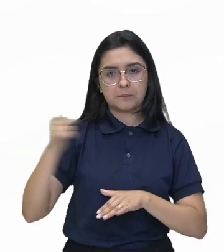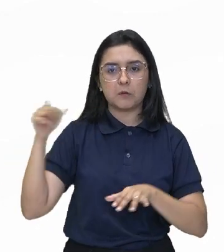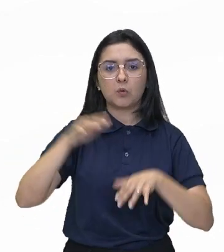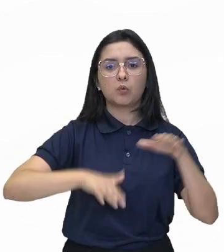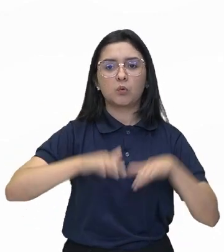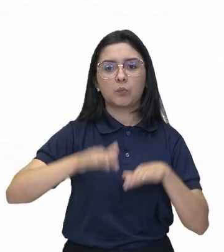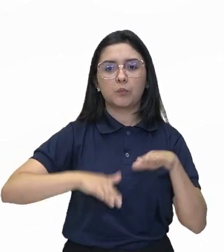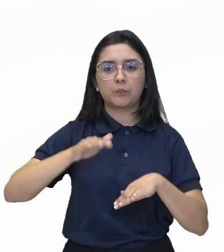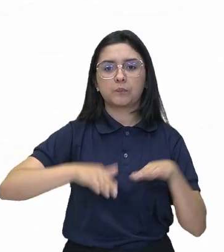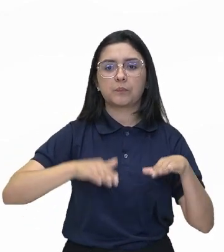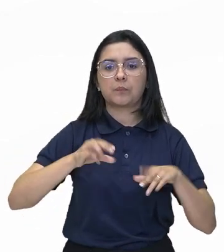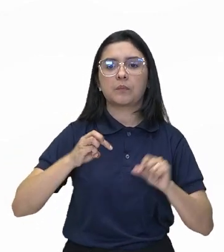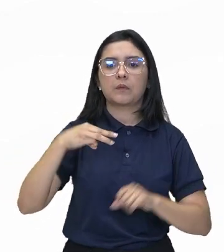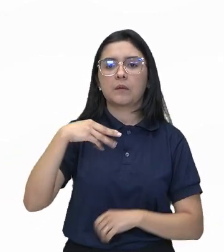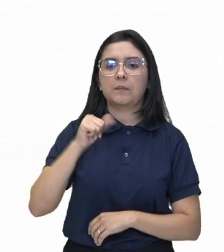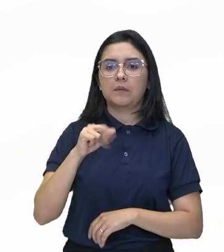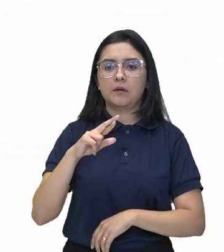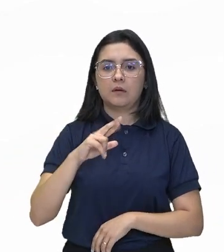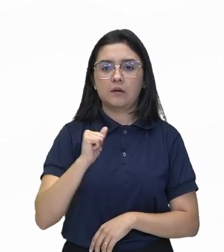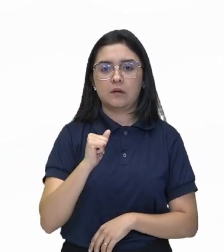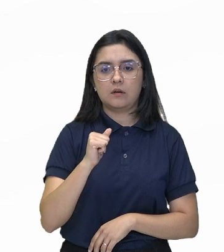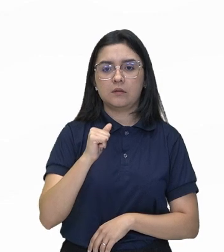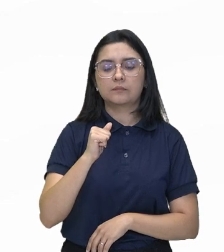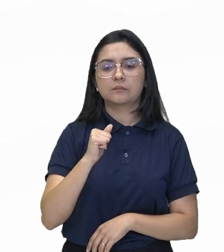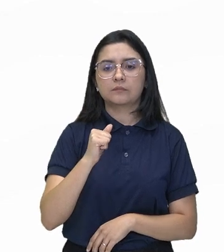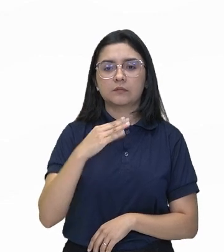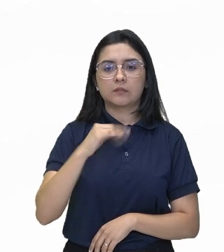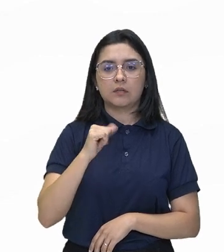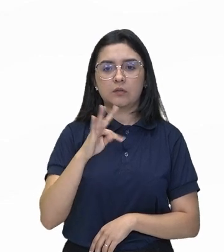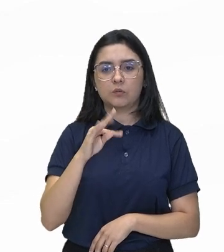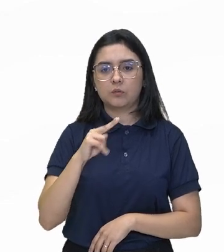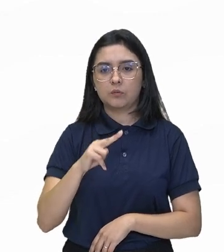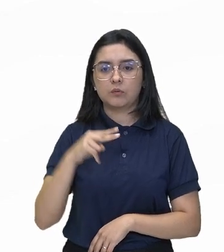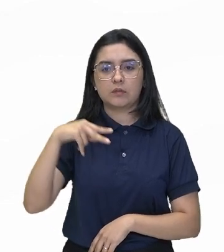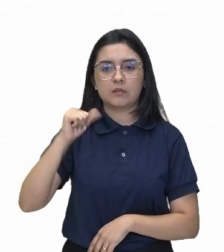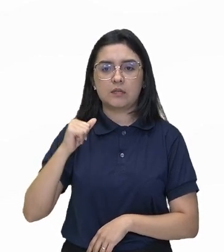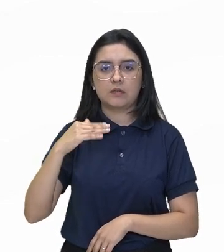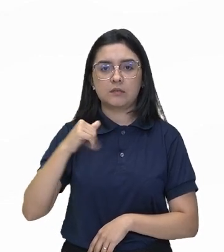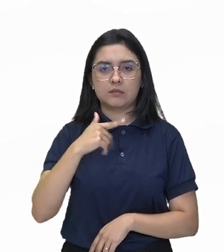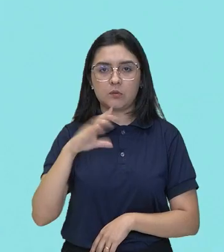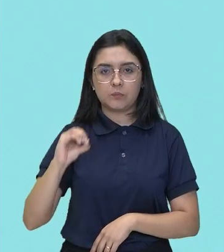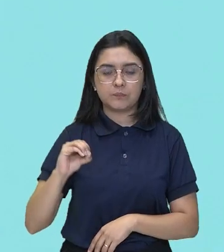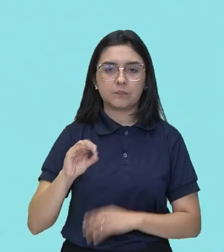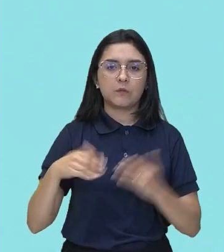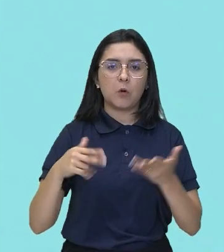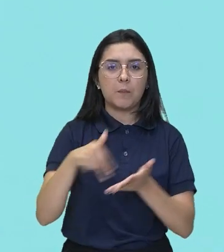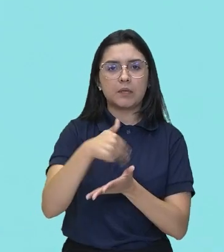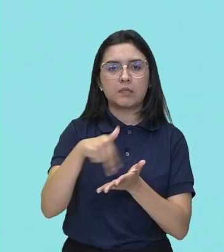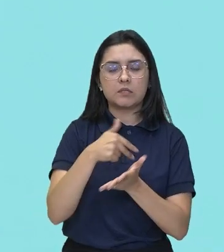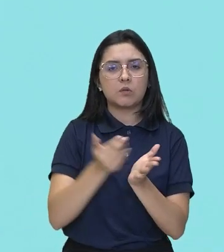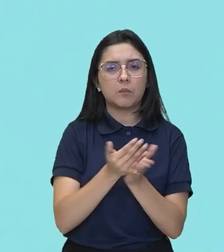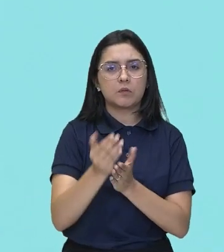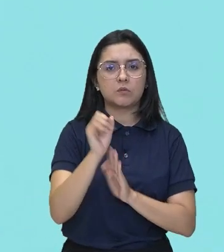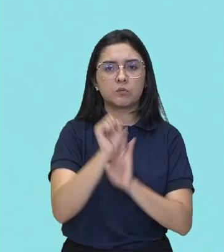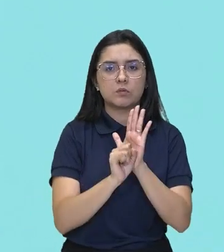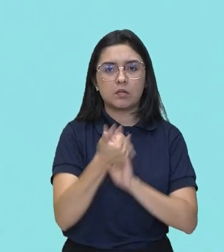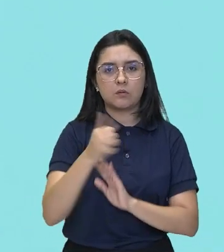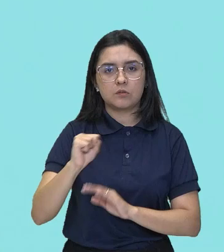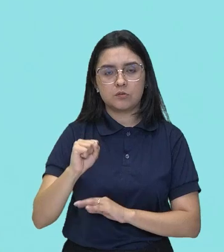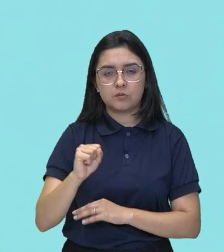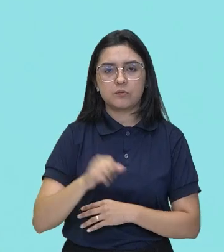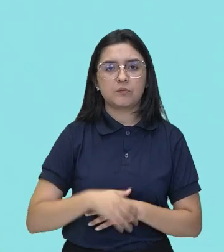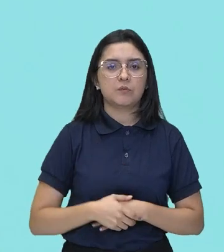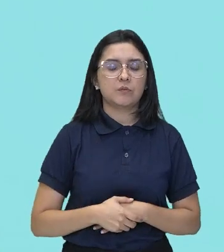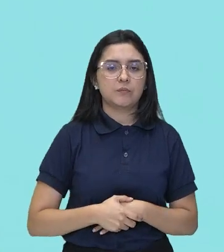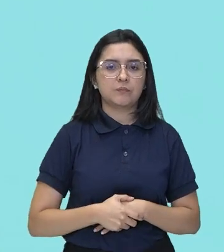está tocando ali os instrumentos de percussão. Então, é uma dança, né, que surgiu ali em meados do século XVIII e